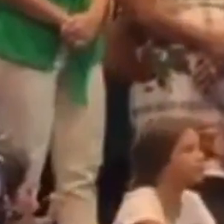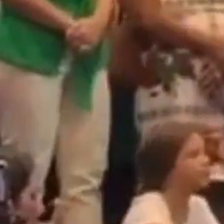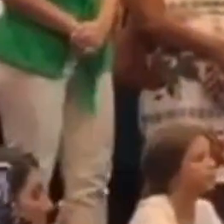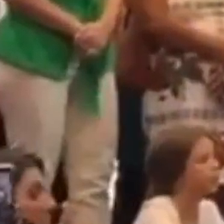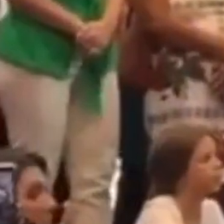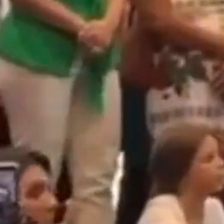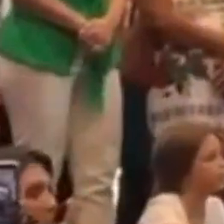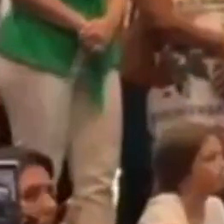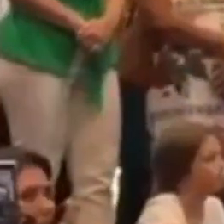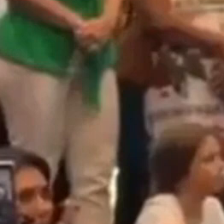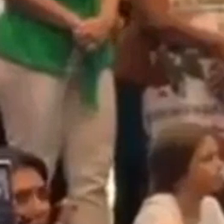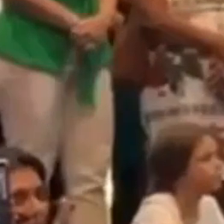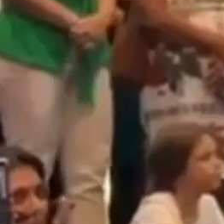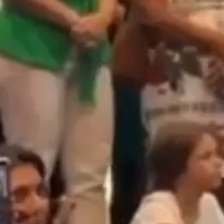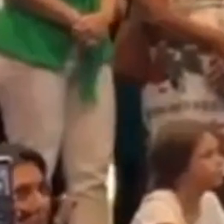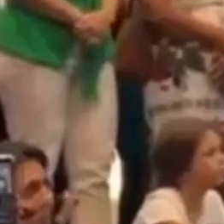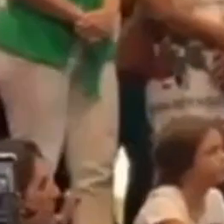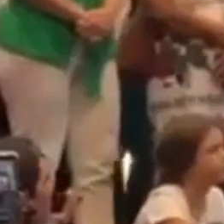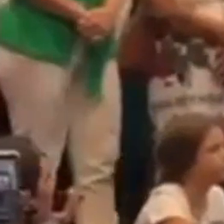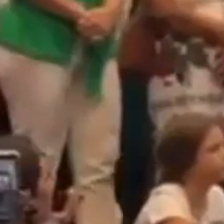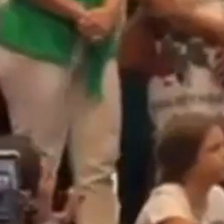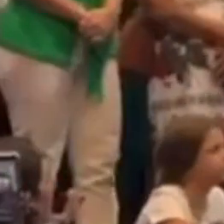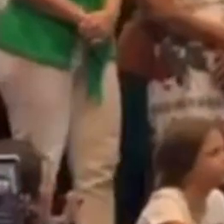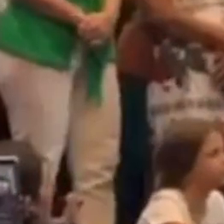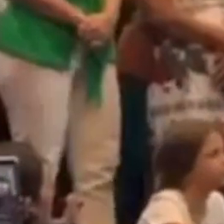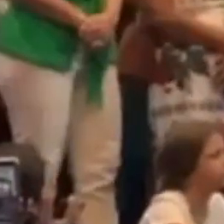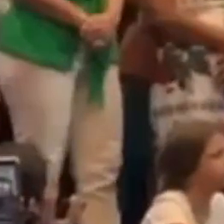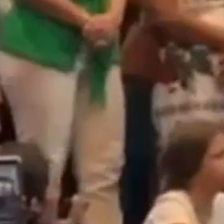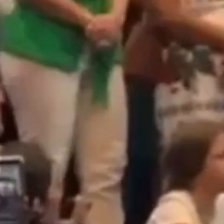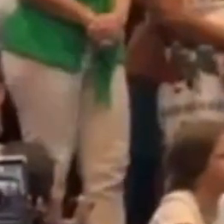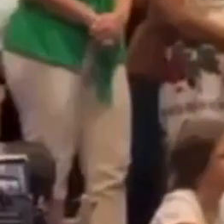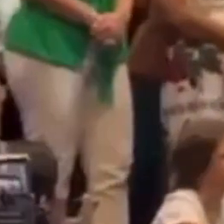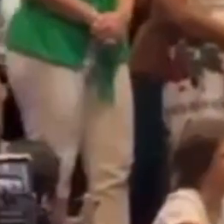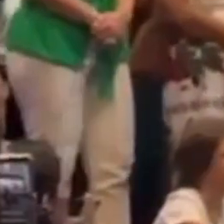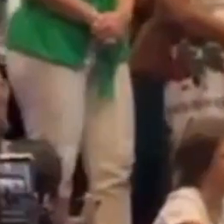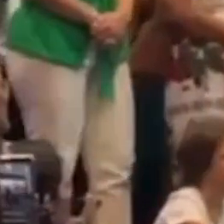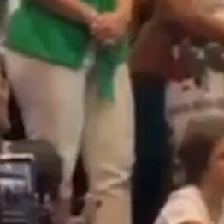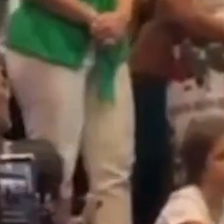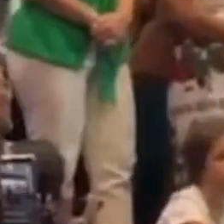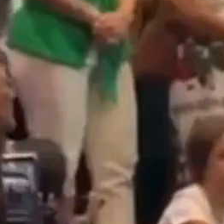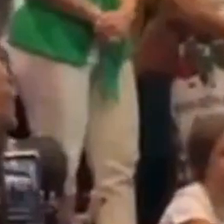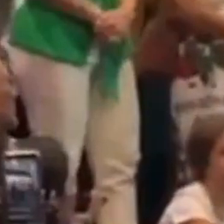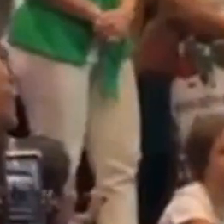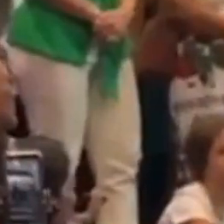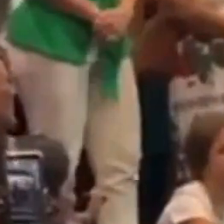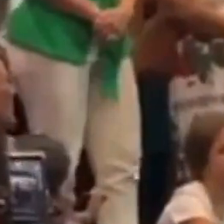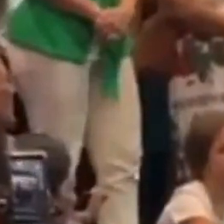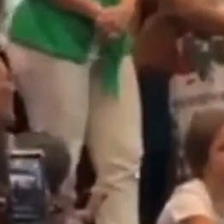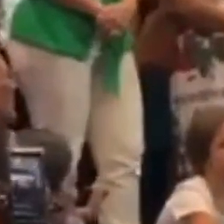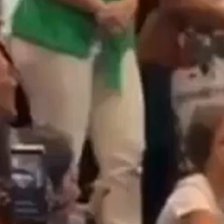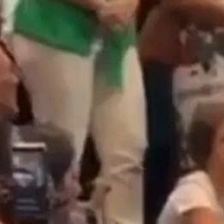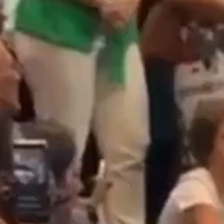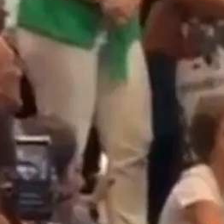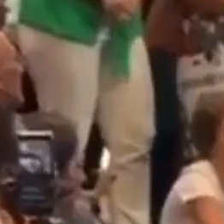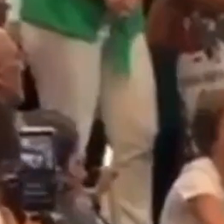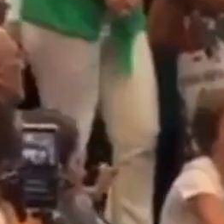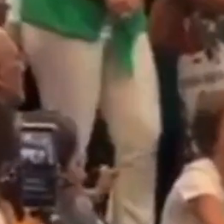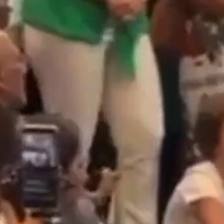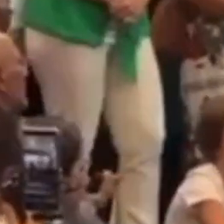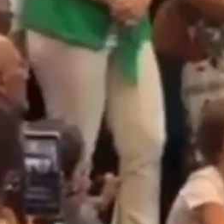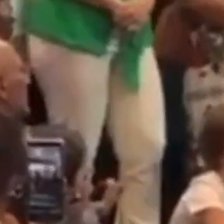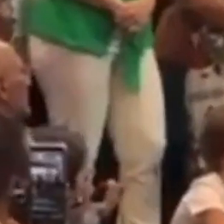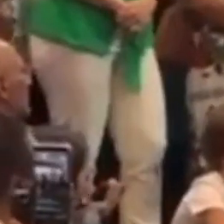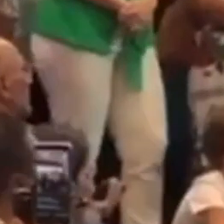amanhã vocês vão ver, não sai uma linha do que eu vou falar na grande imprensa daqui ou do Brasil. Está tudo dominado, que nem